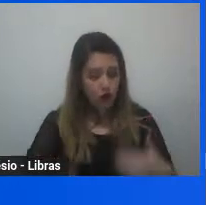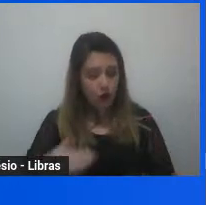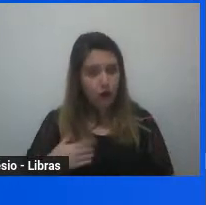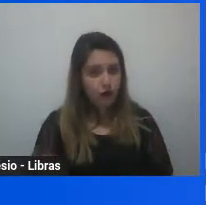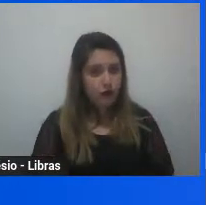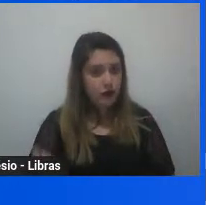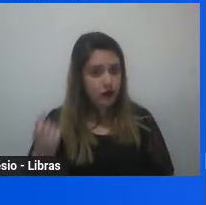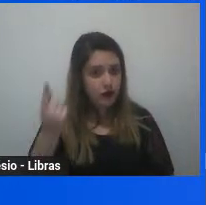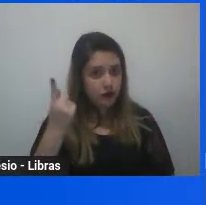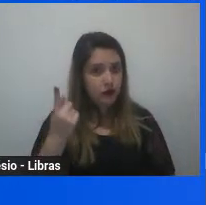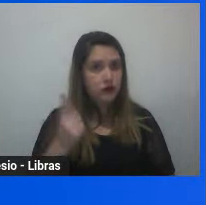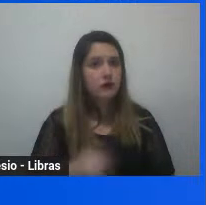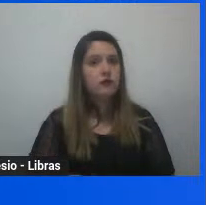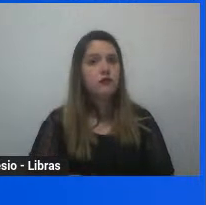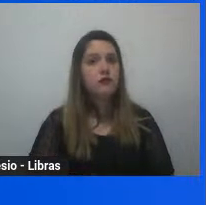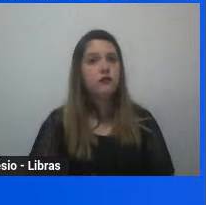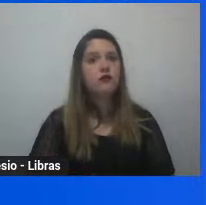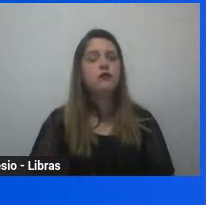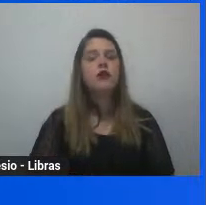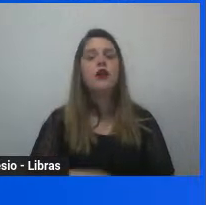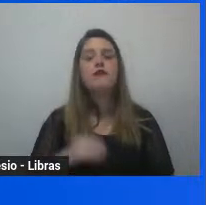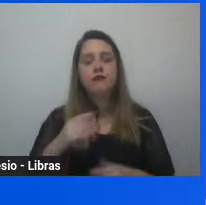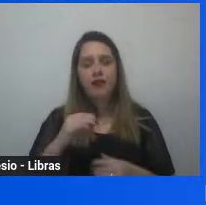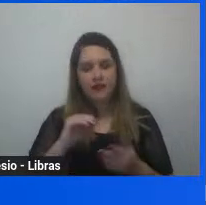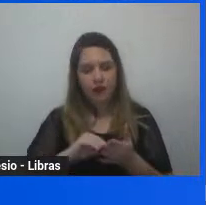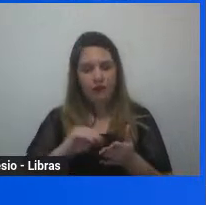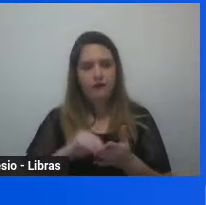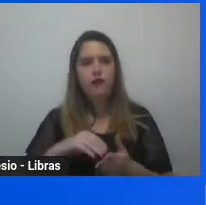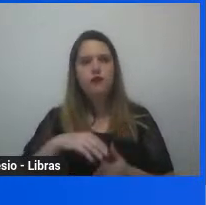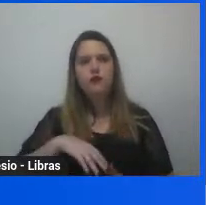ele vai ficar com falta de ar.